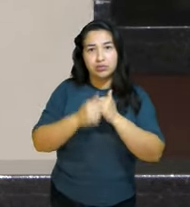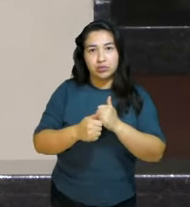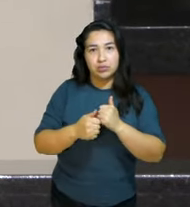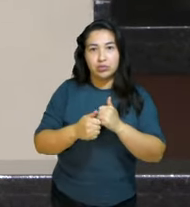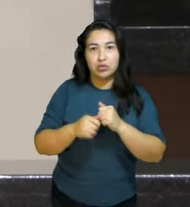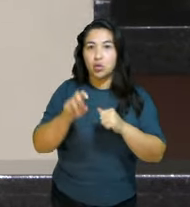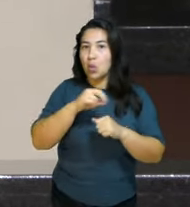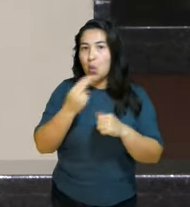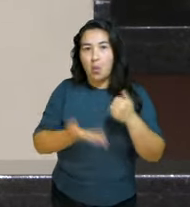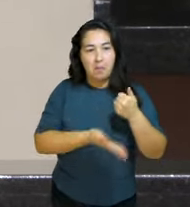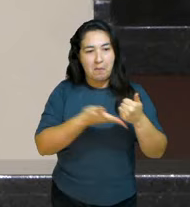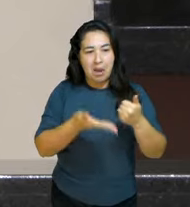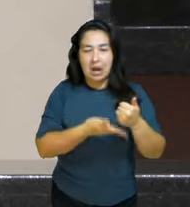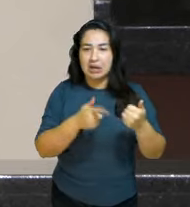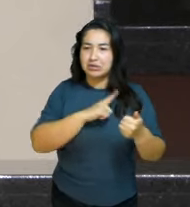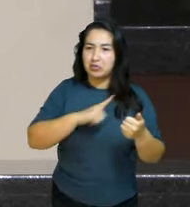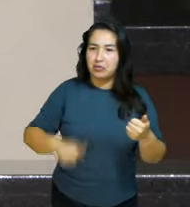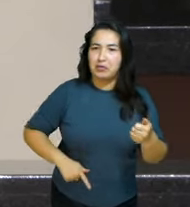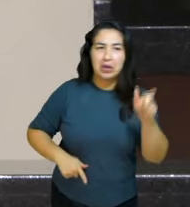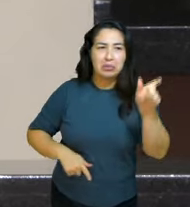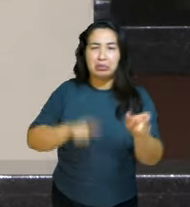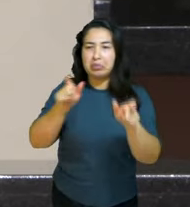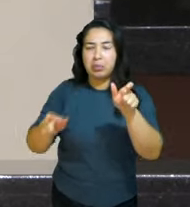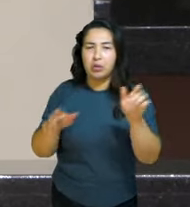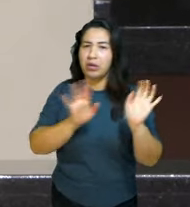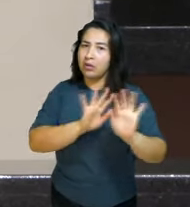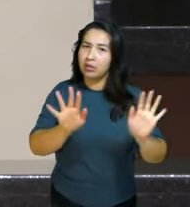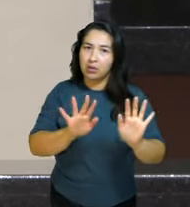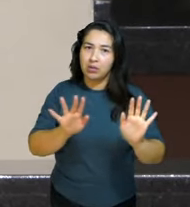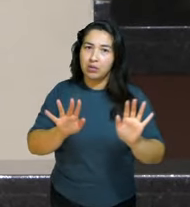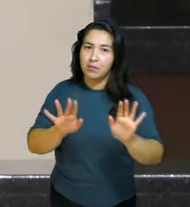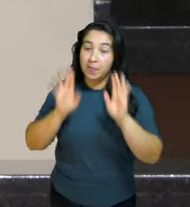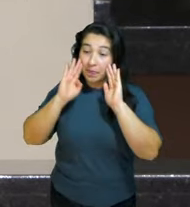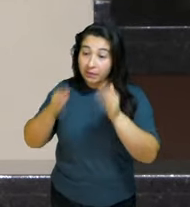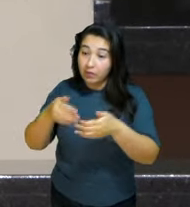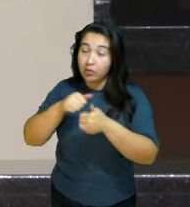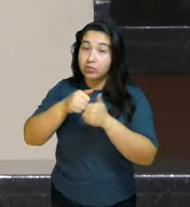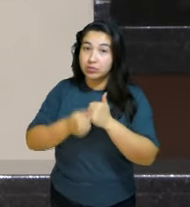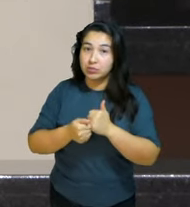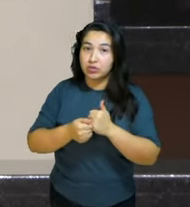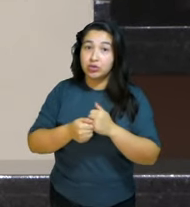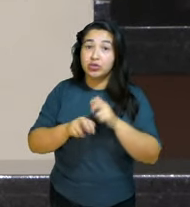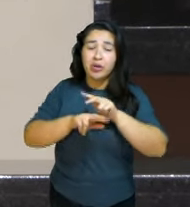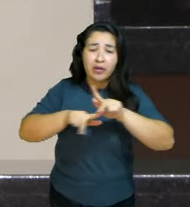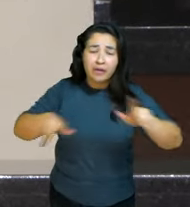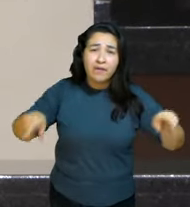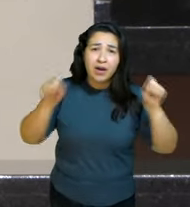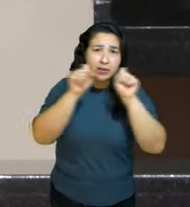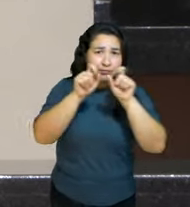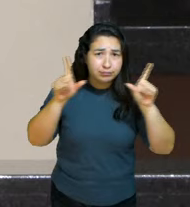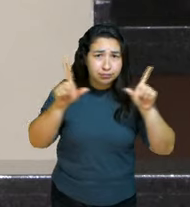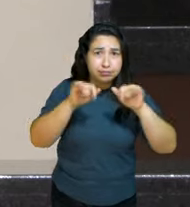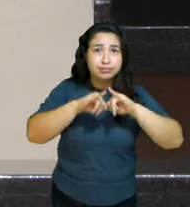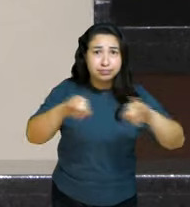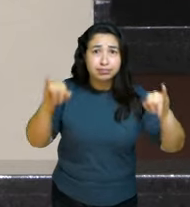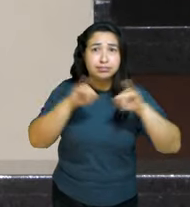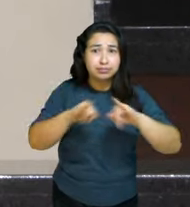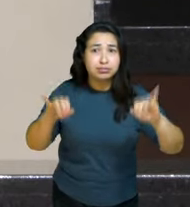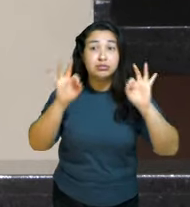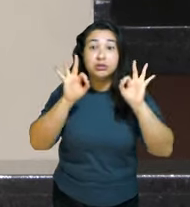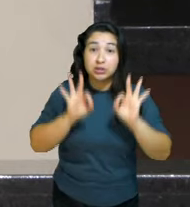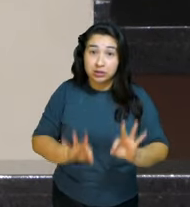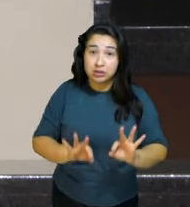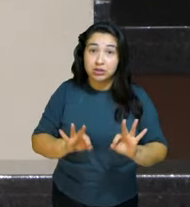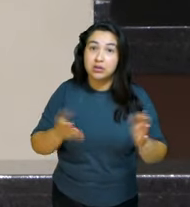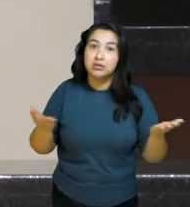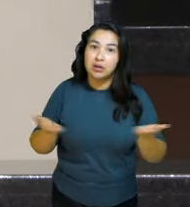de governo. Então, que fique bem claro que a gente precisa. Foi alertado, teve vários alertas aqui hoje. Eu tenho certeza que, a partir de agora, isso vai